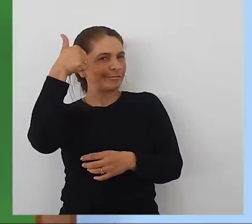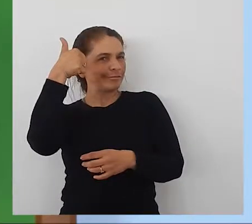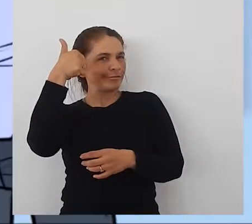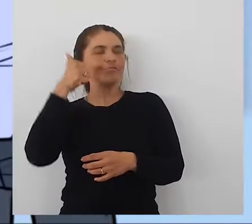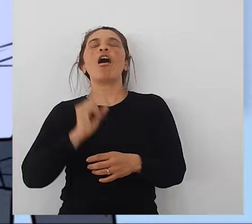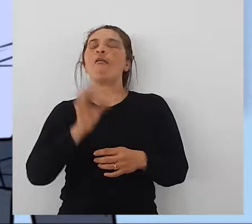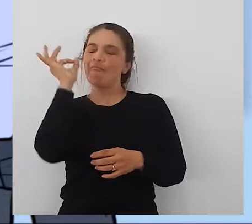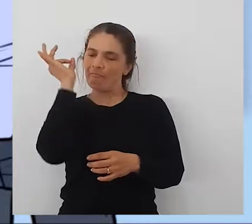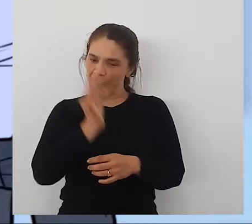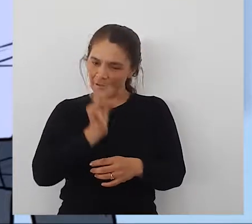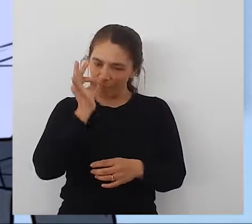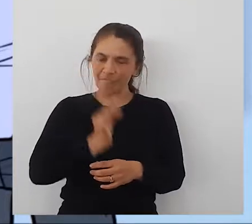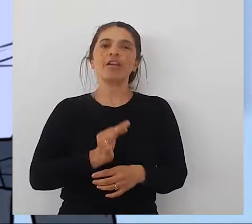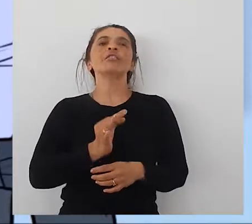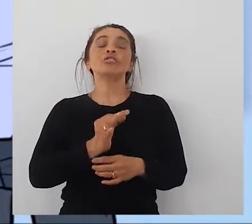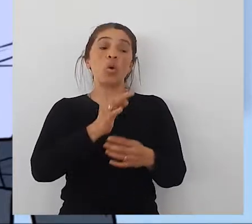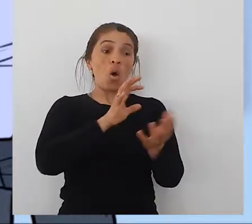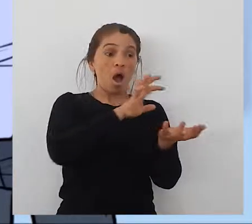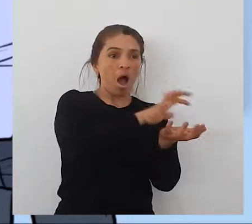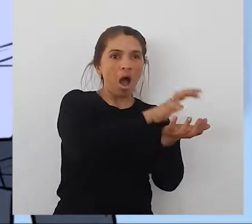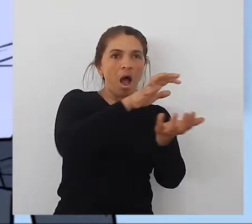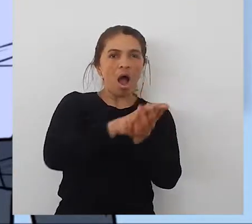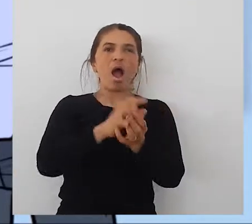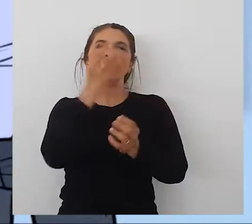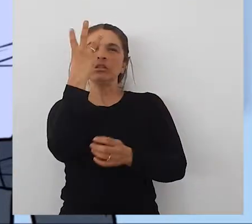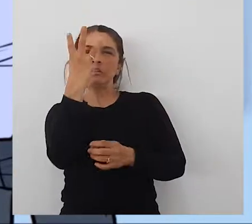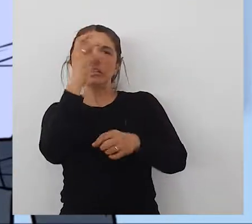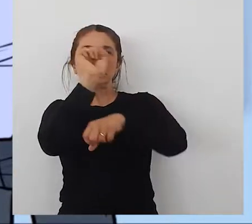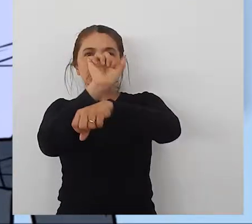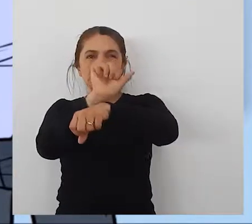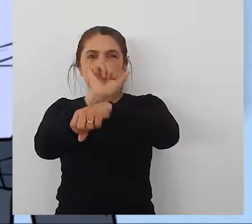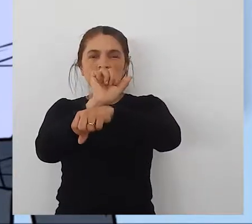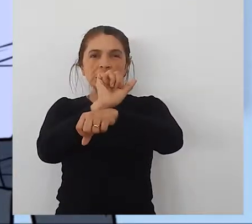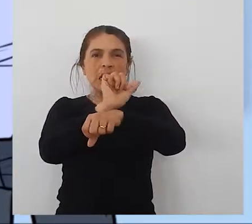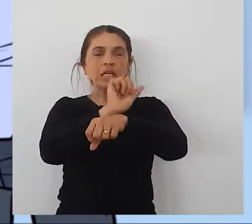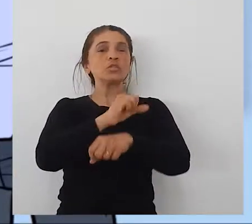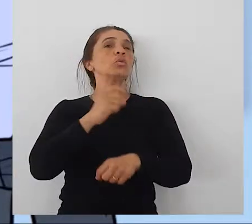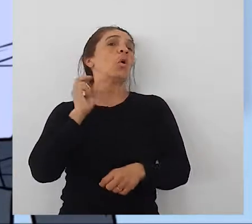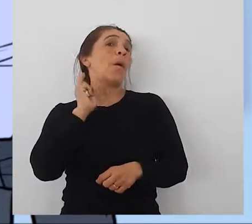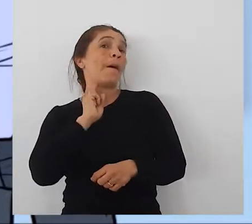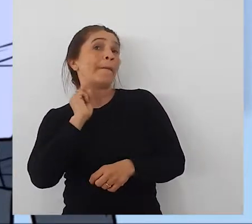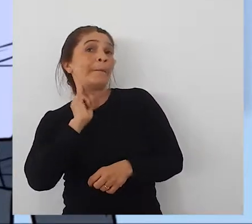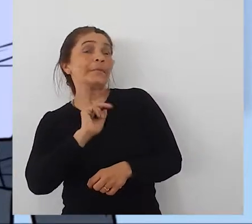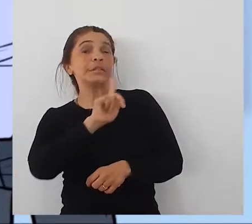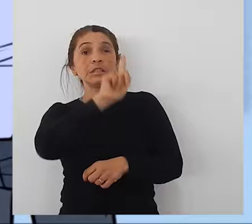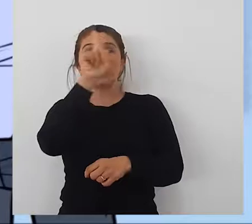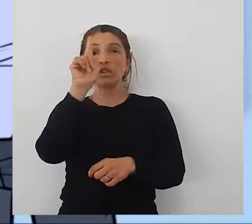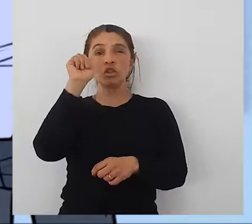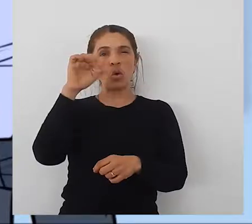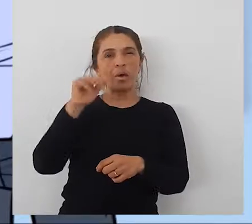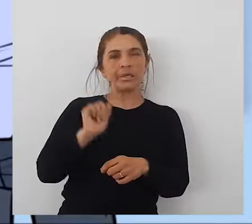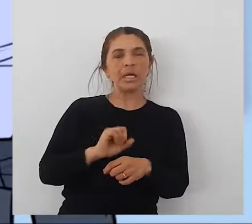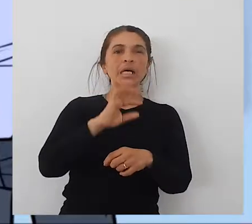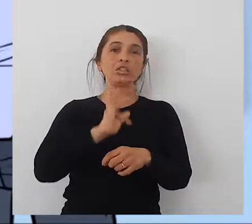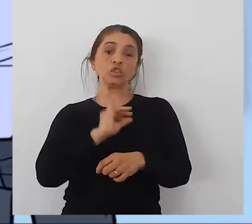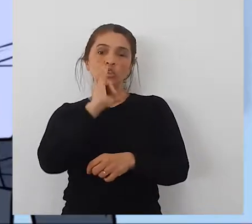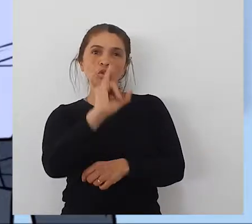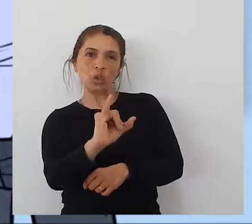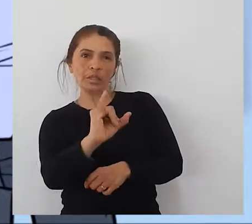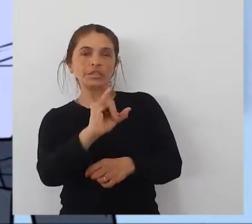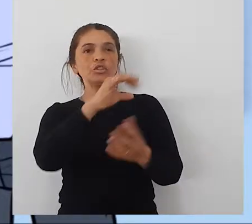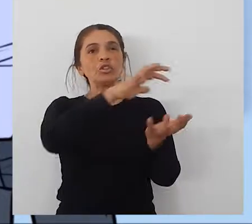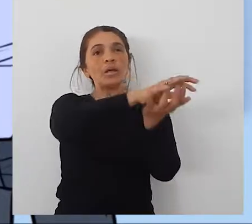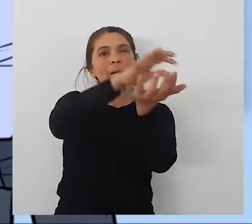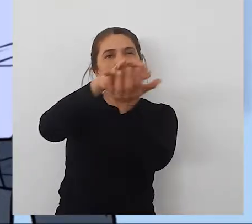Perfeito! O Cerrado situa-se nos estados de Minas Gerais, Goiás, Tocantins,